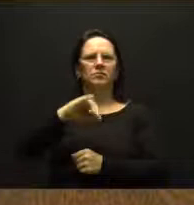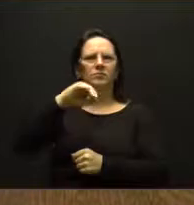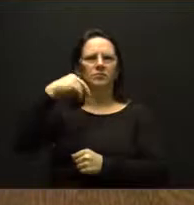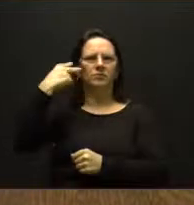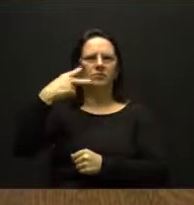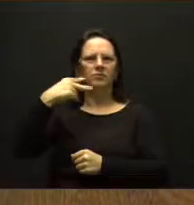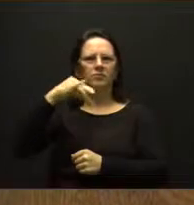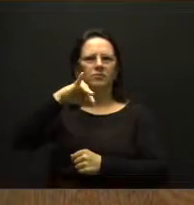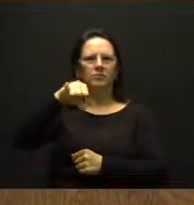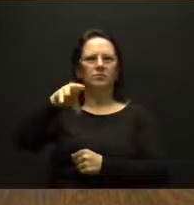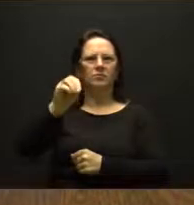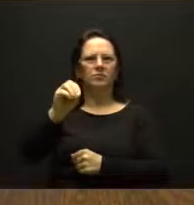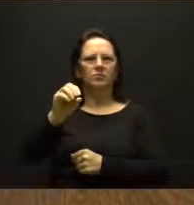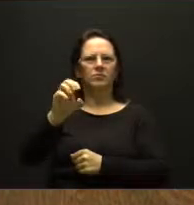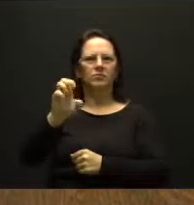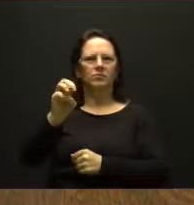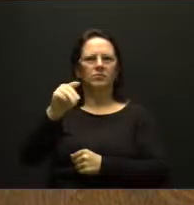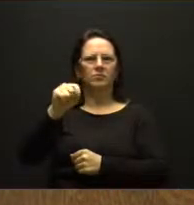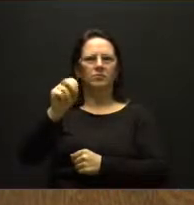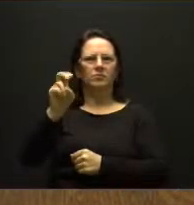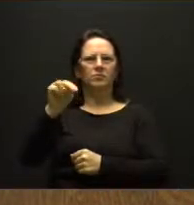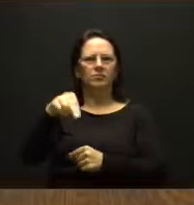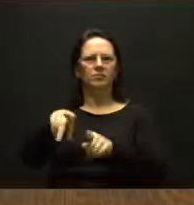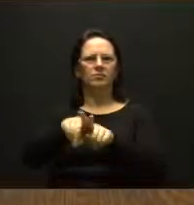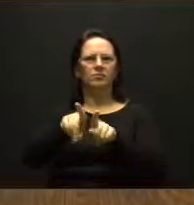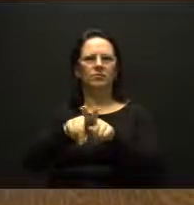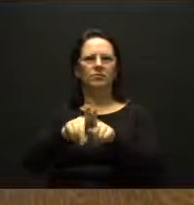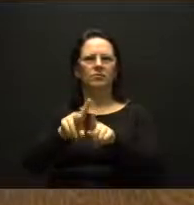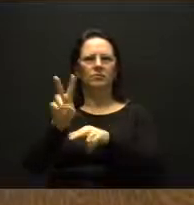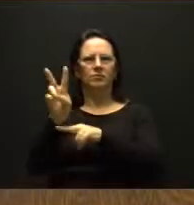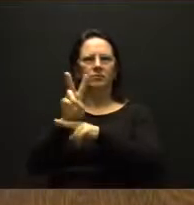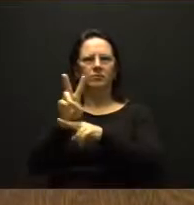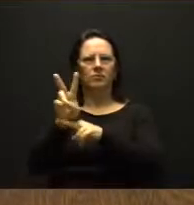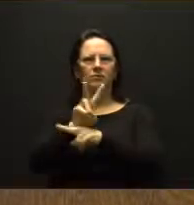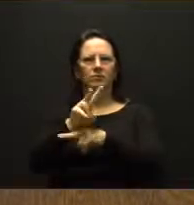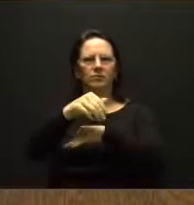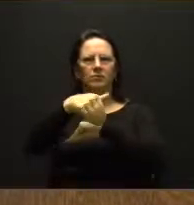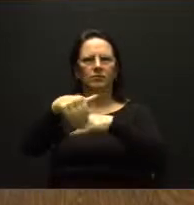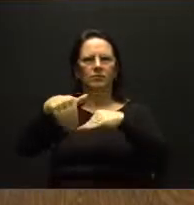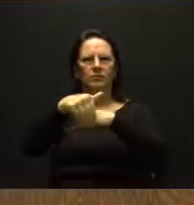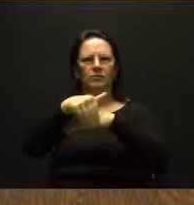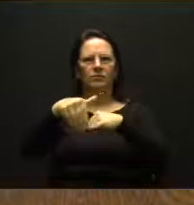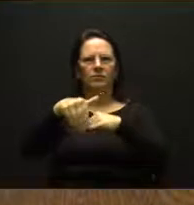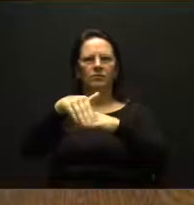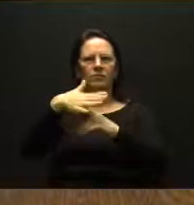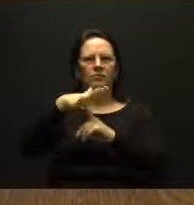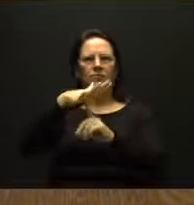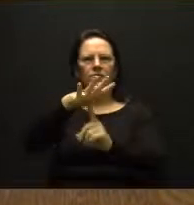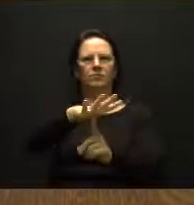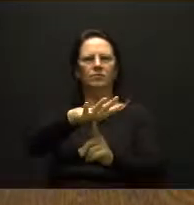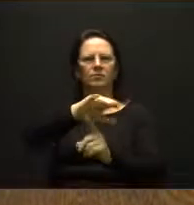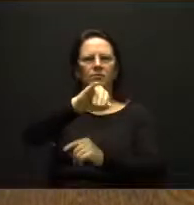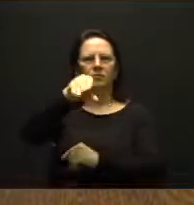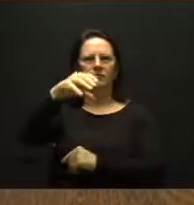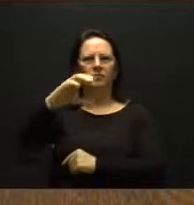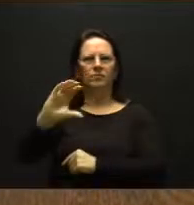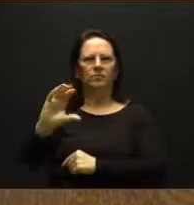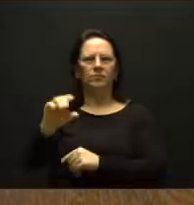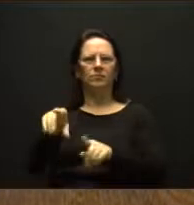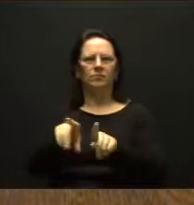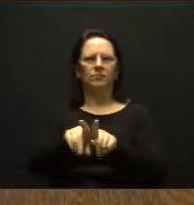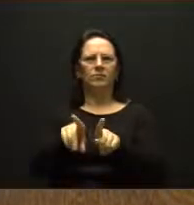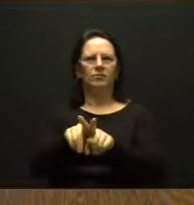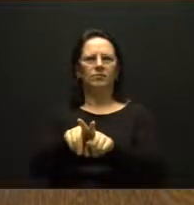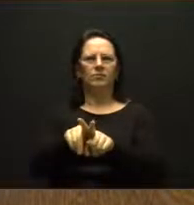souza gestões visando reforçar a vigilância na avenida beiramar e na praça da independência jardim casqueiro encaminhas